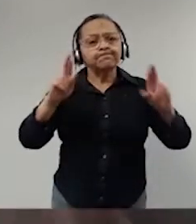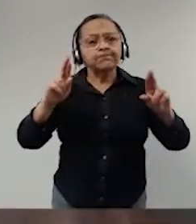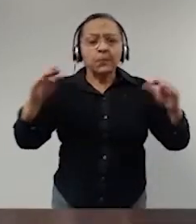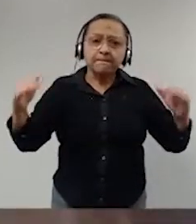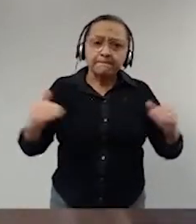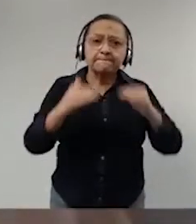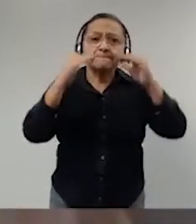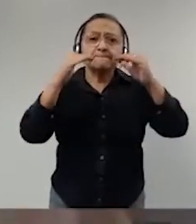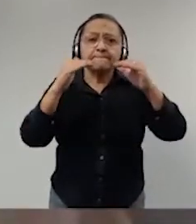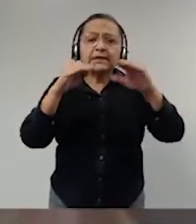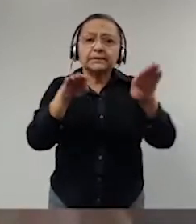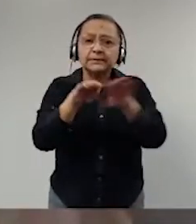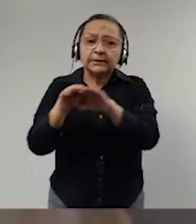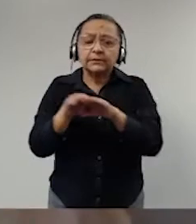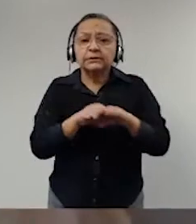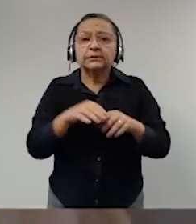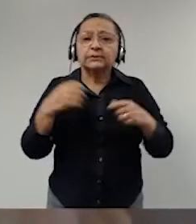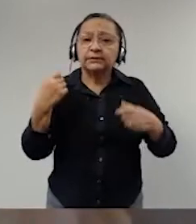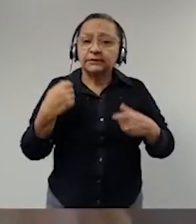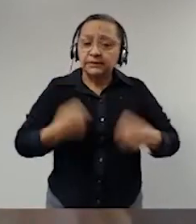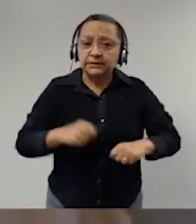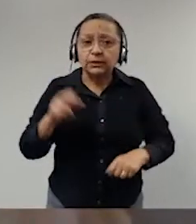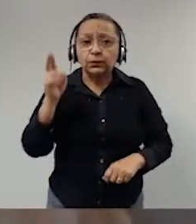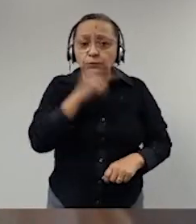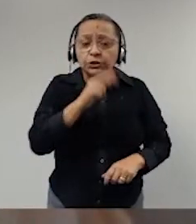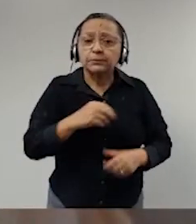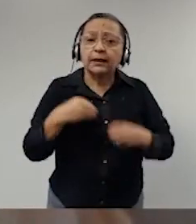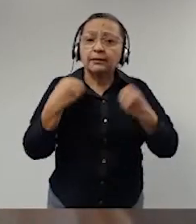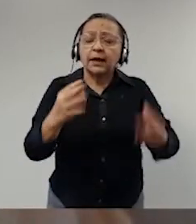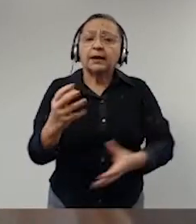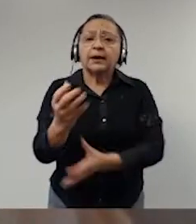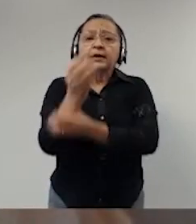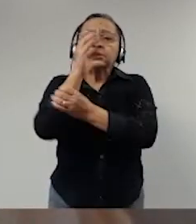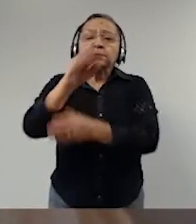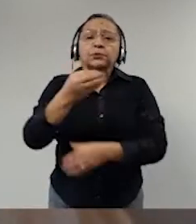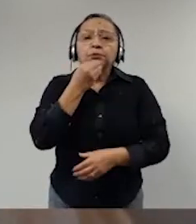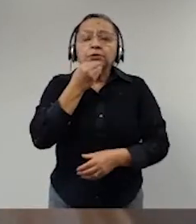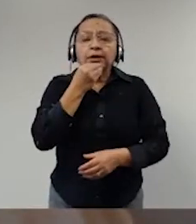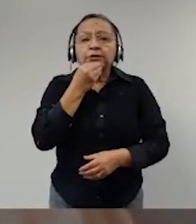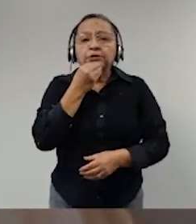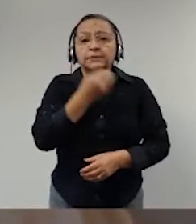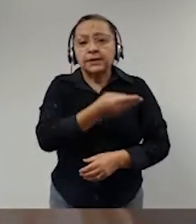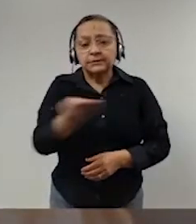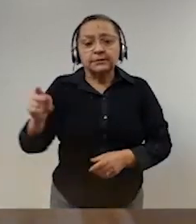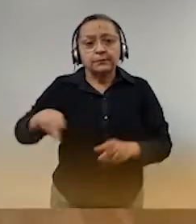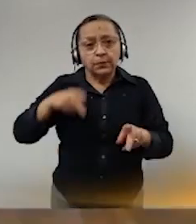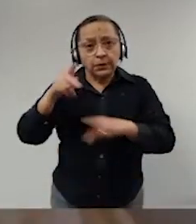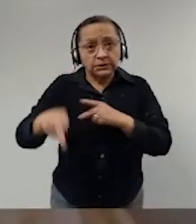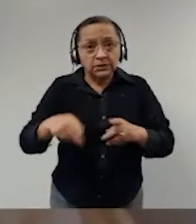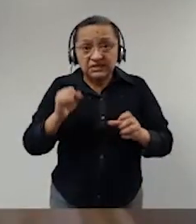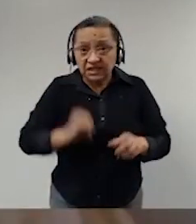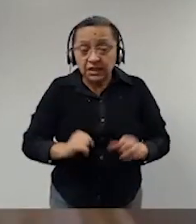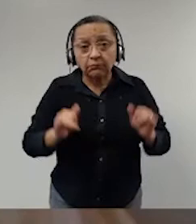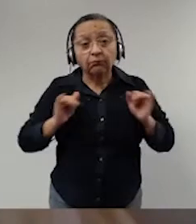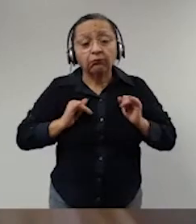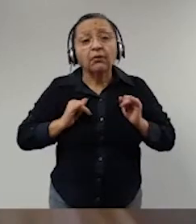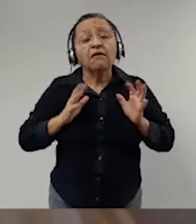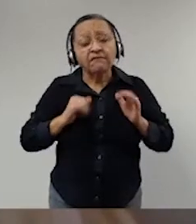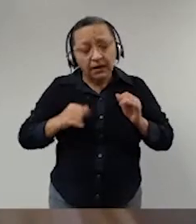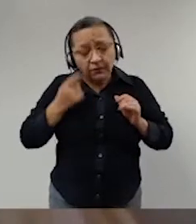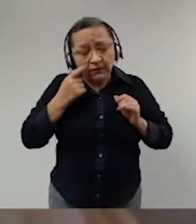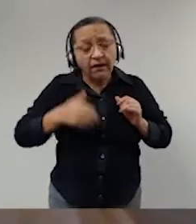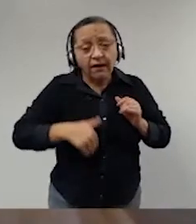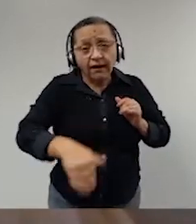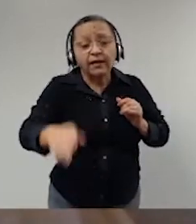pactuação necessária e urgente para garantir uma divisão de oportunidades de riqueza. Do contrário, todos nós vamos compartilhar muitas tragédias